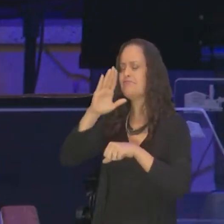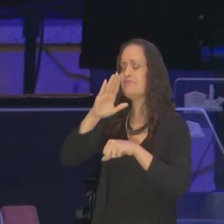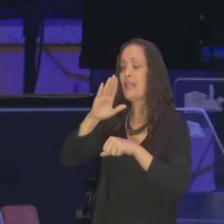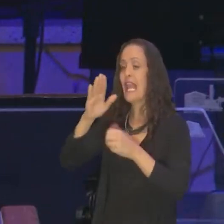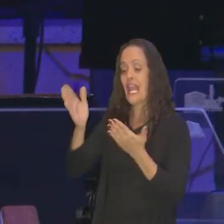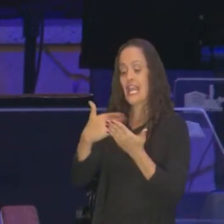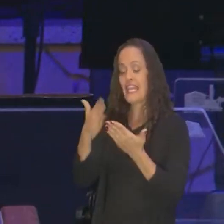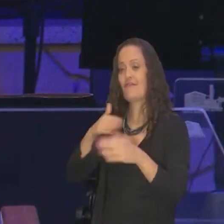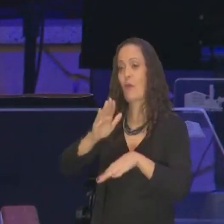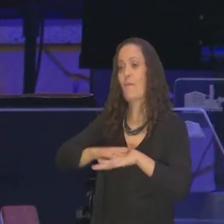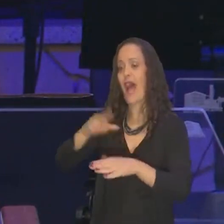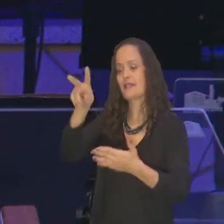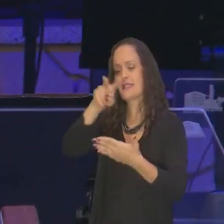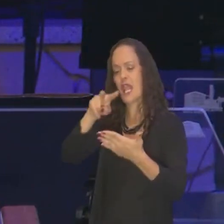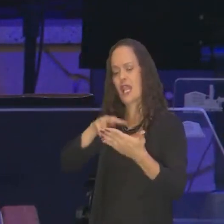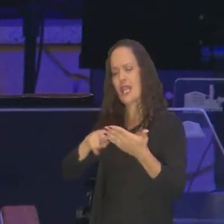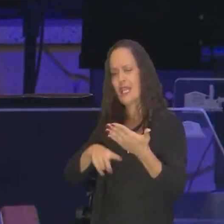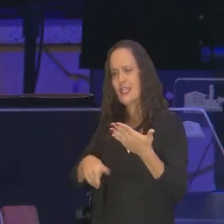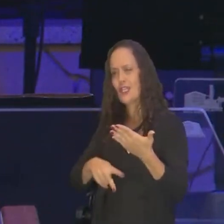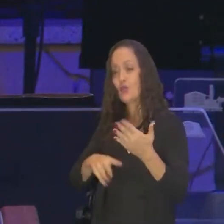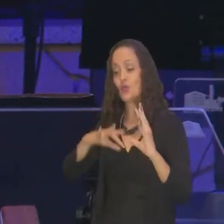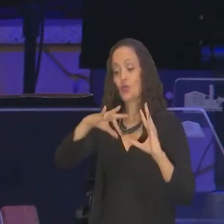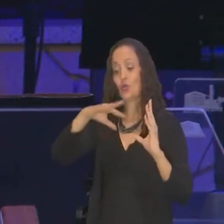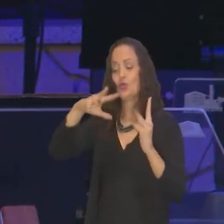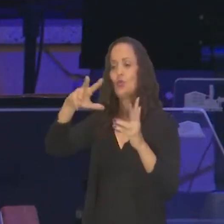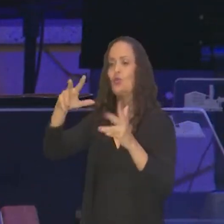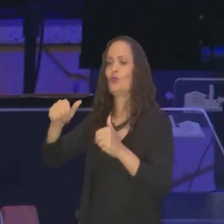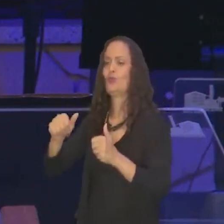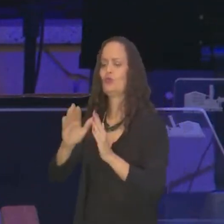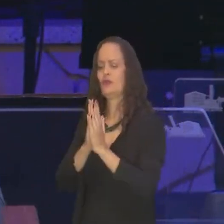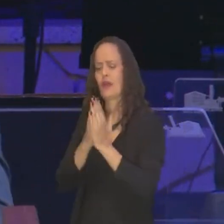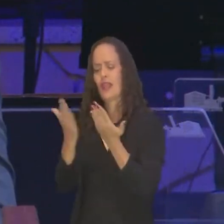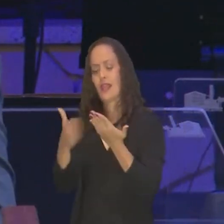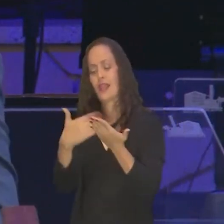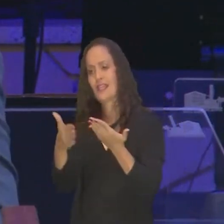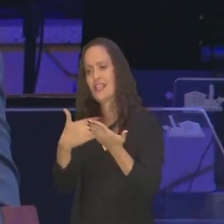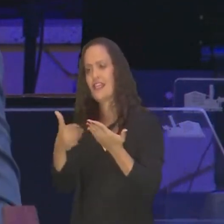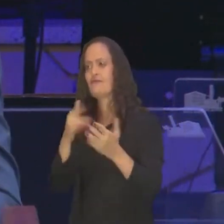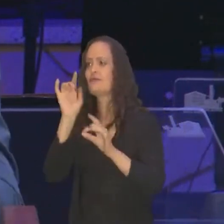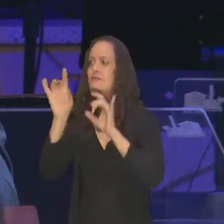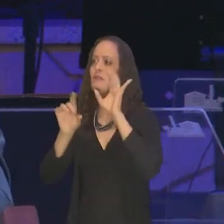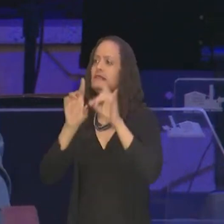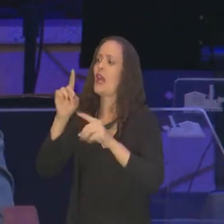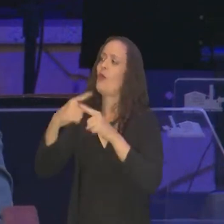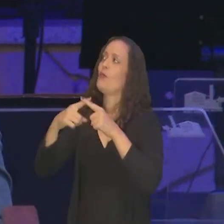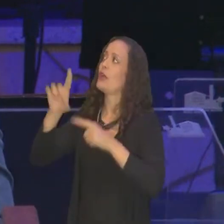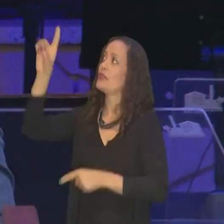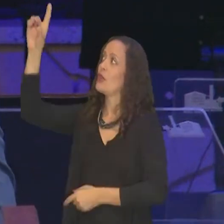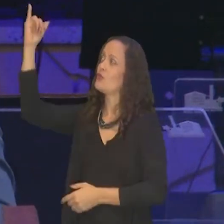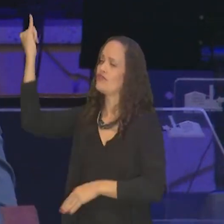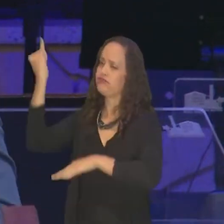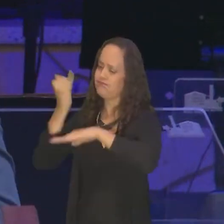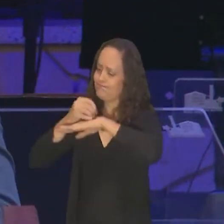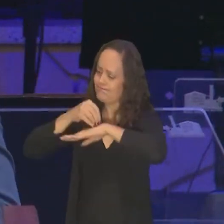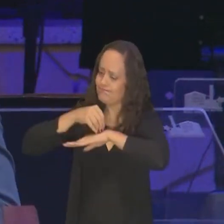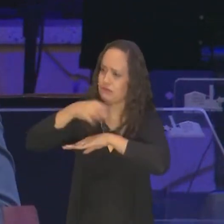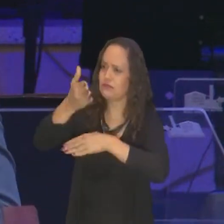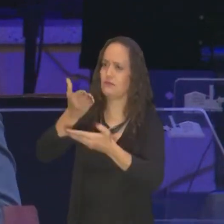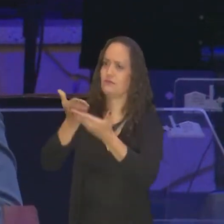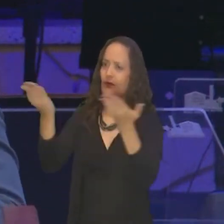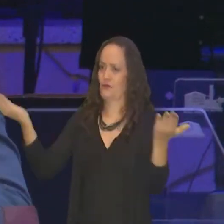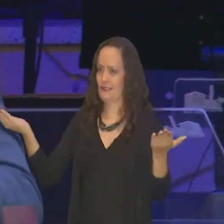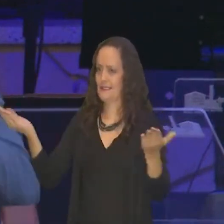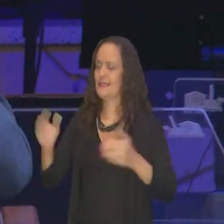no mundo, o livro mais precioso, o livro que é o recado de Deus, que é a fala de Deus para